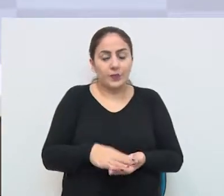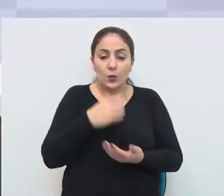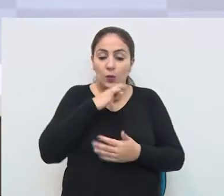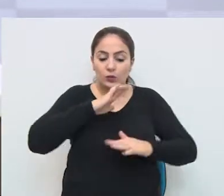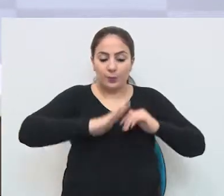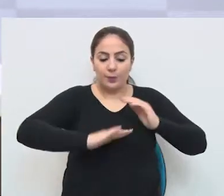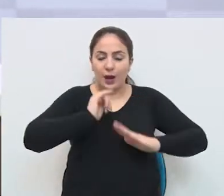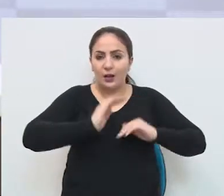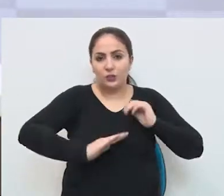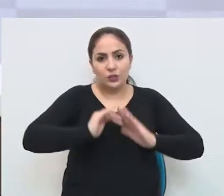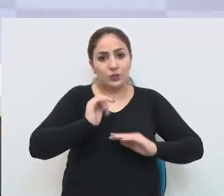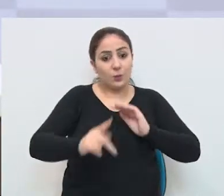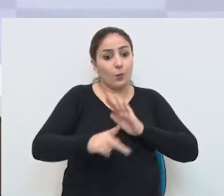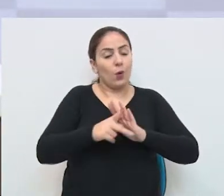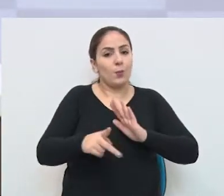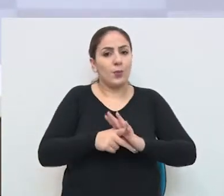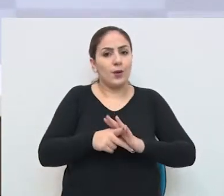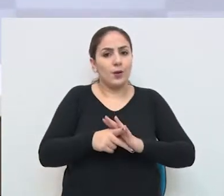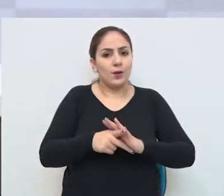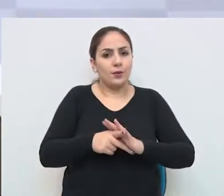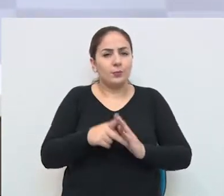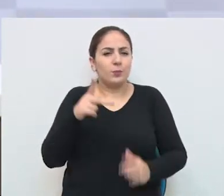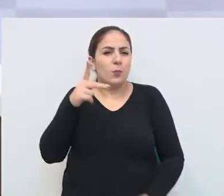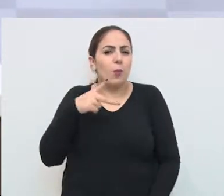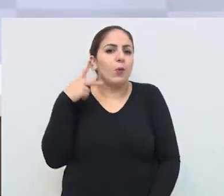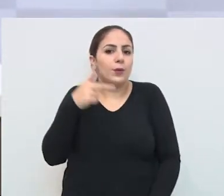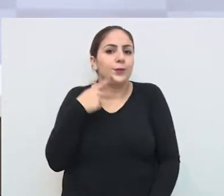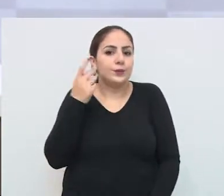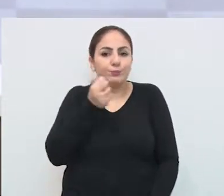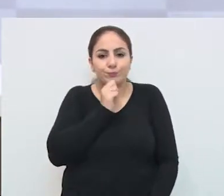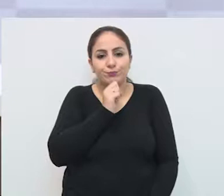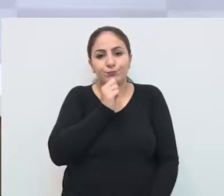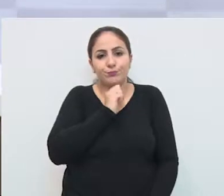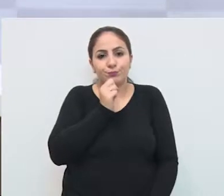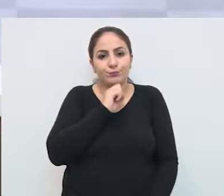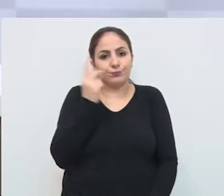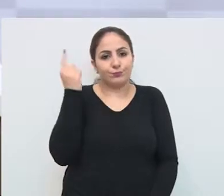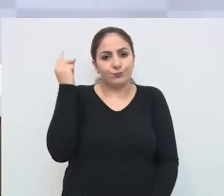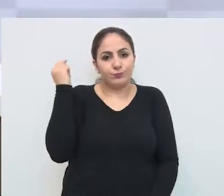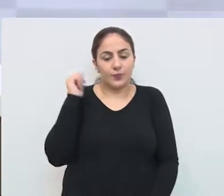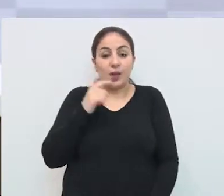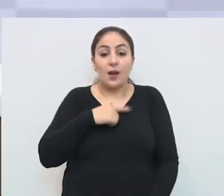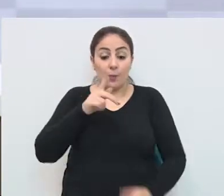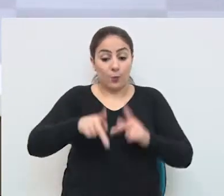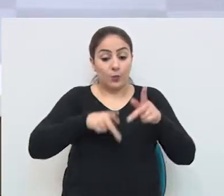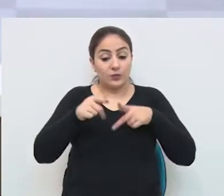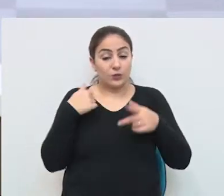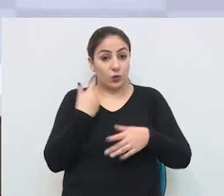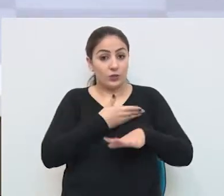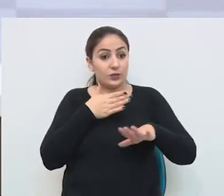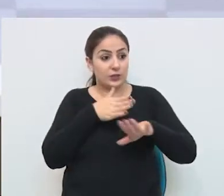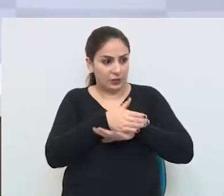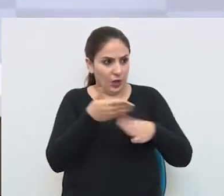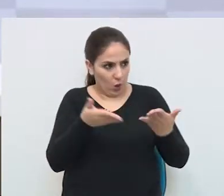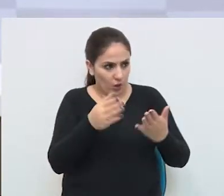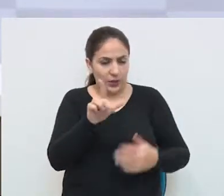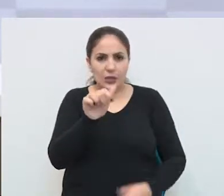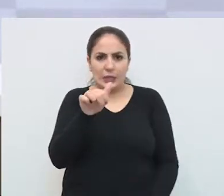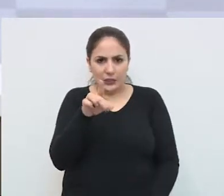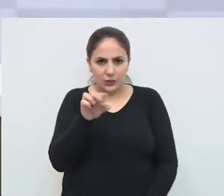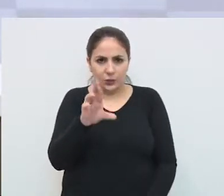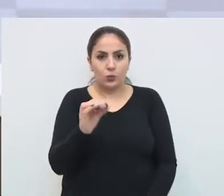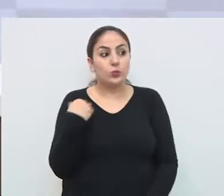a sinceridade, mas práticas politiqueiras ultrapassadas e que a população e a gente que está entrando agora aqui, né,